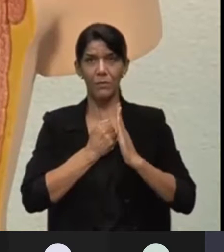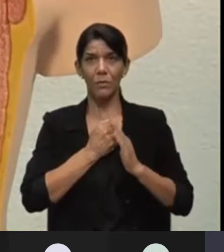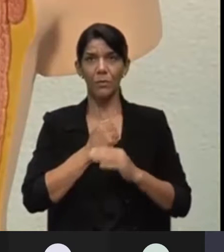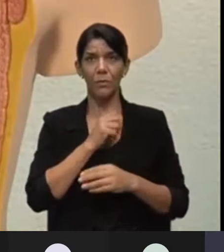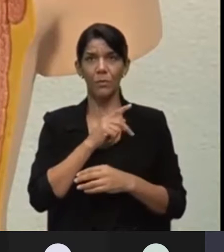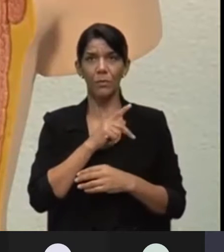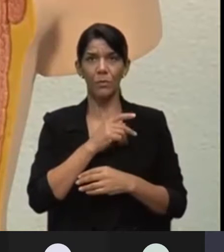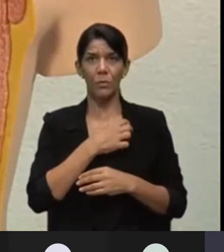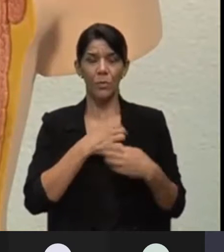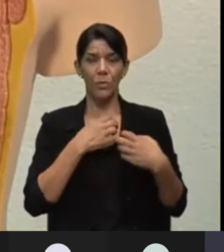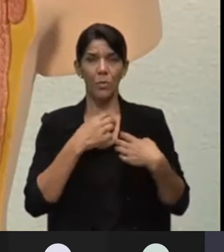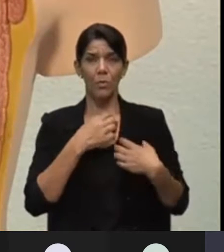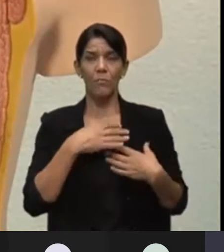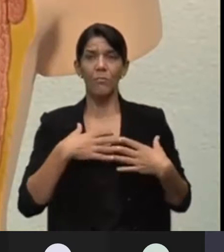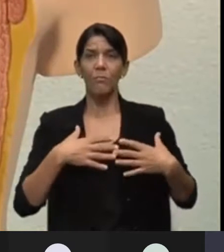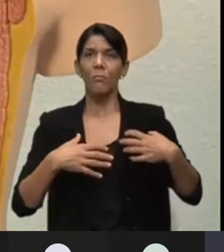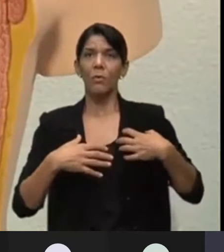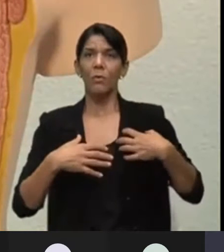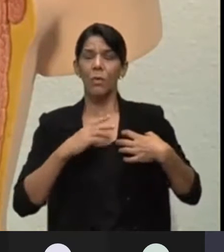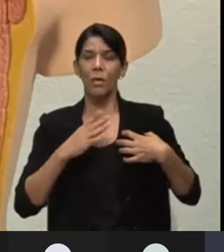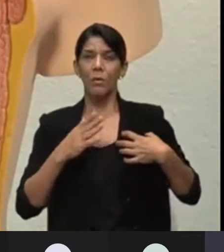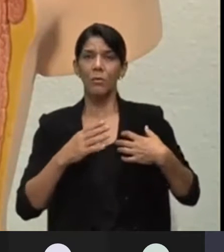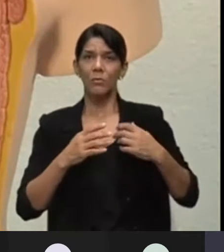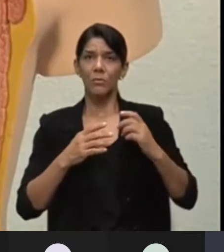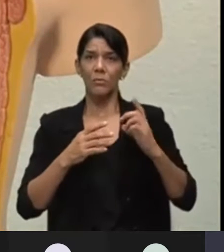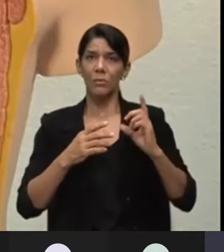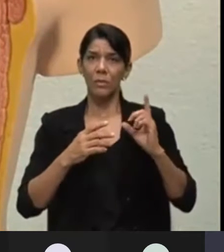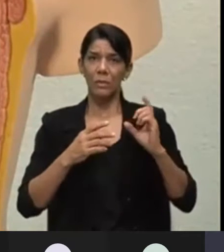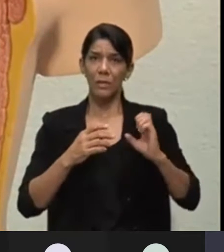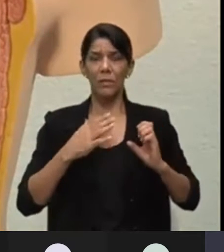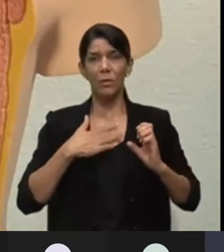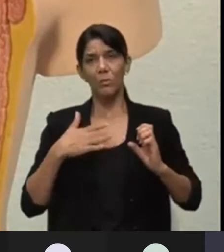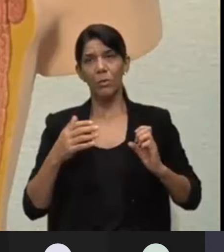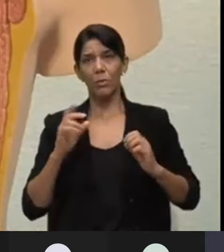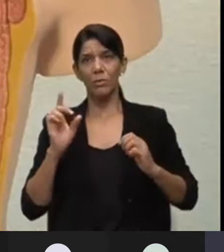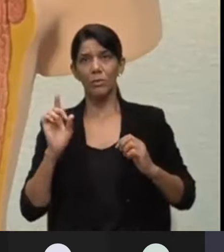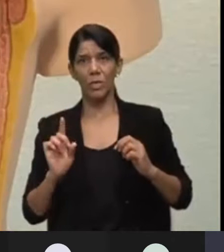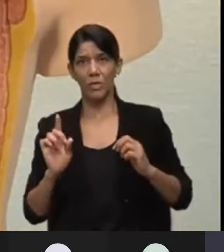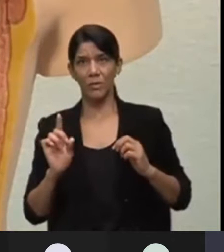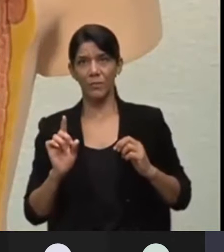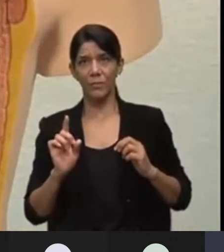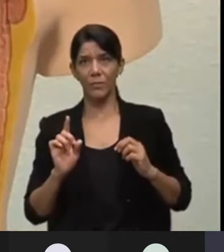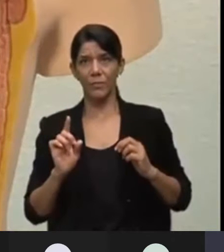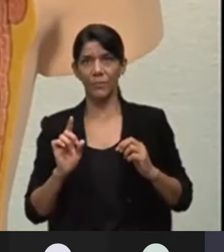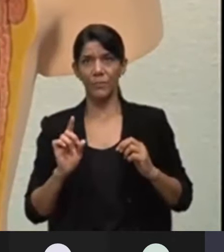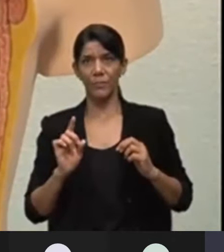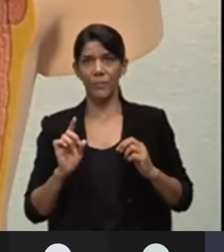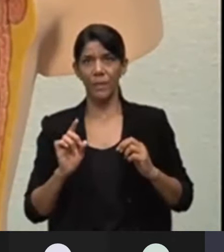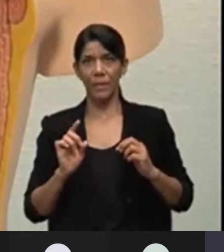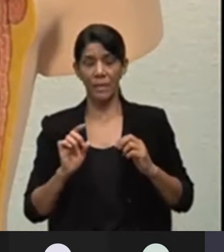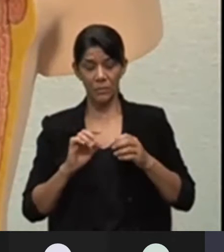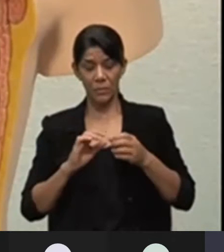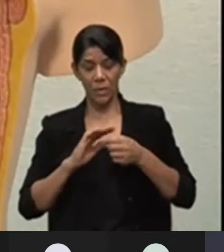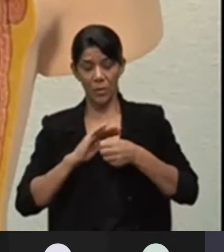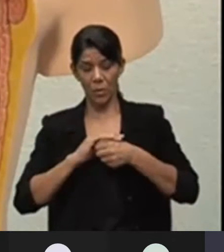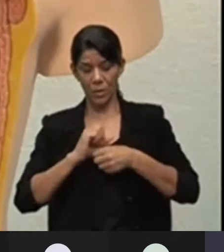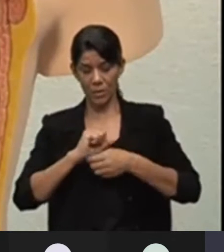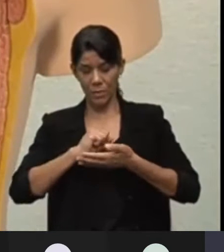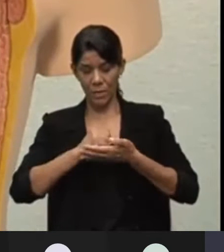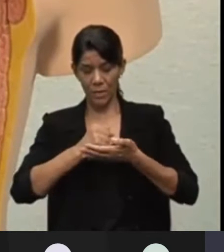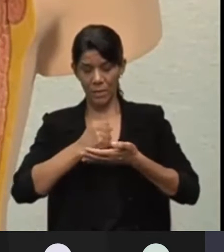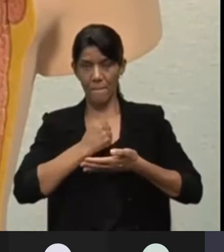pulmonar direita, né? A face direita, a face esquerda, e nós temos aí, ó, essa face aí embaixo,